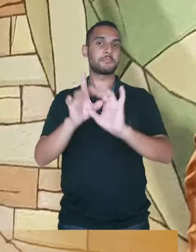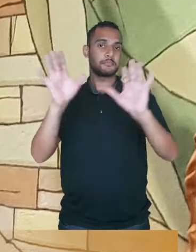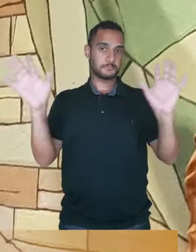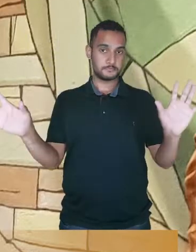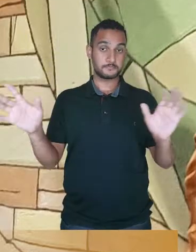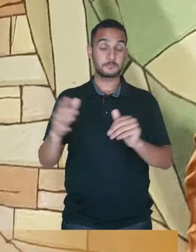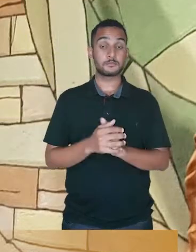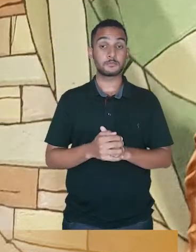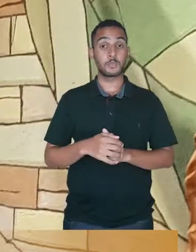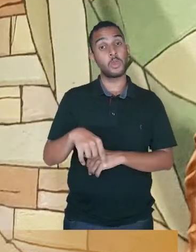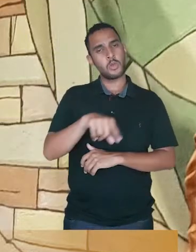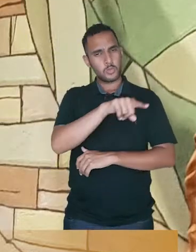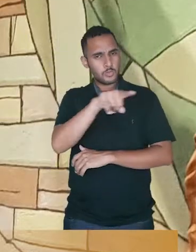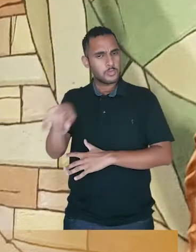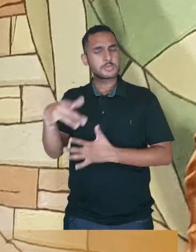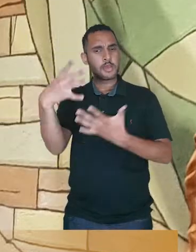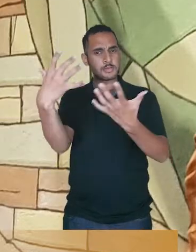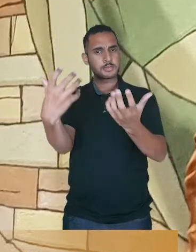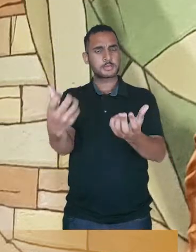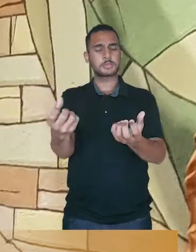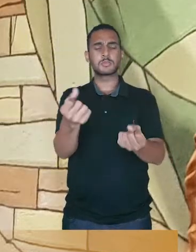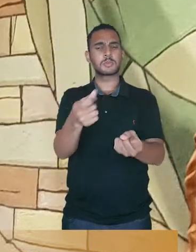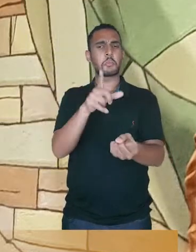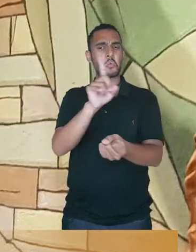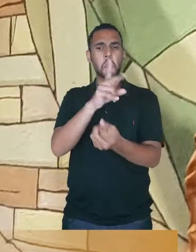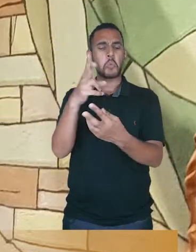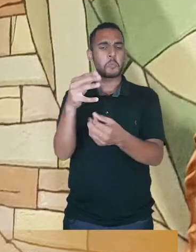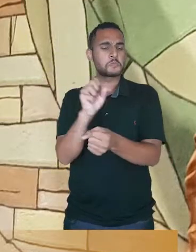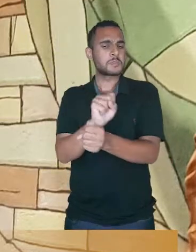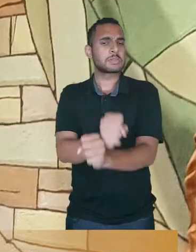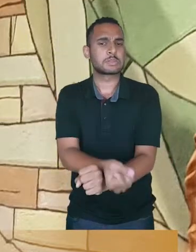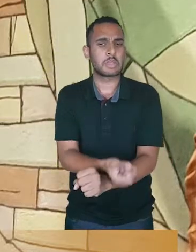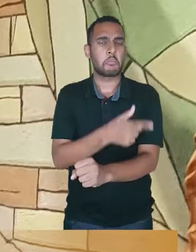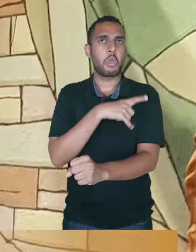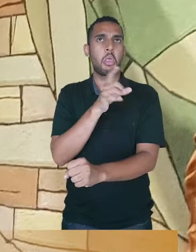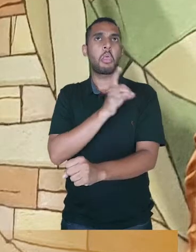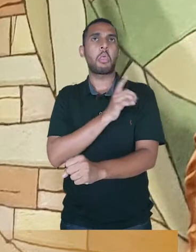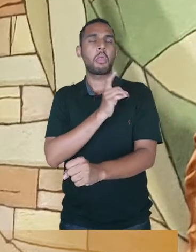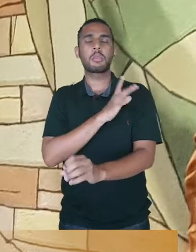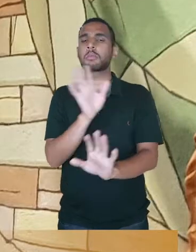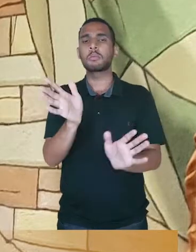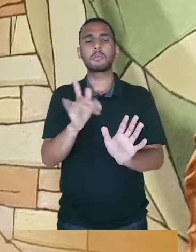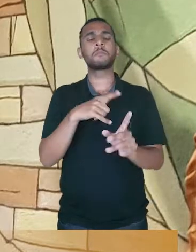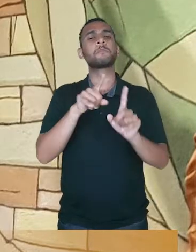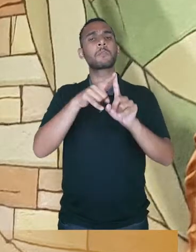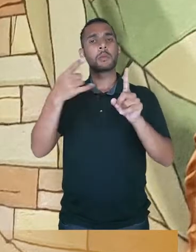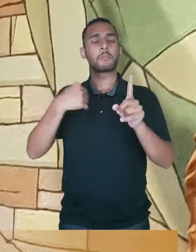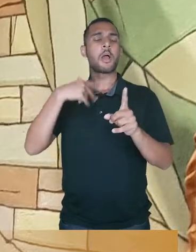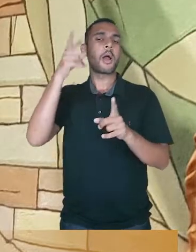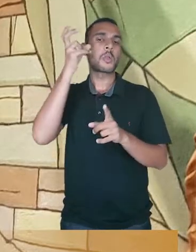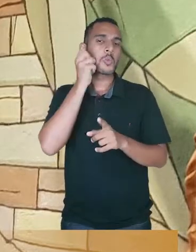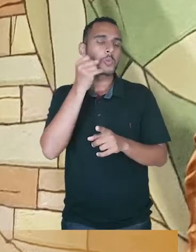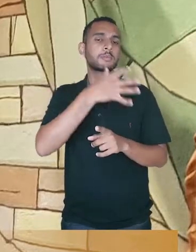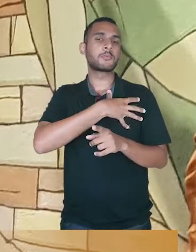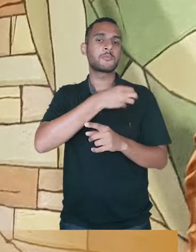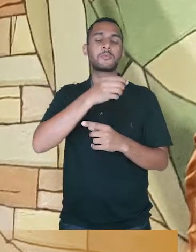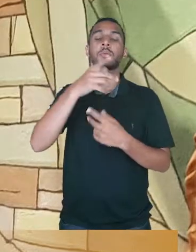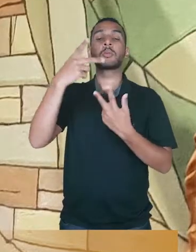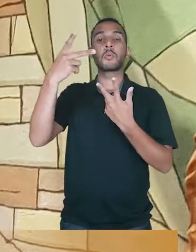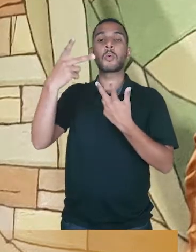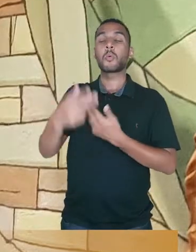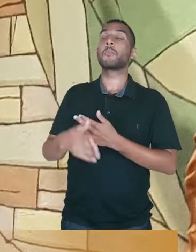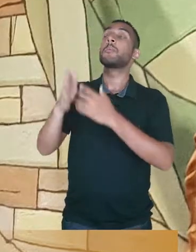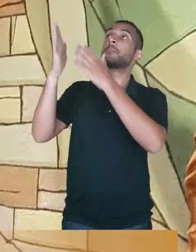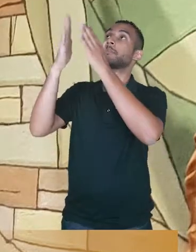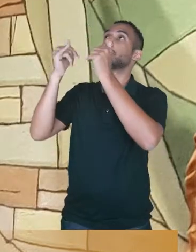interiores voz não receber estes o espírito de escravidão para recair no temor mas o espírito de adoção filial